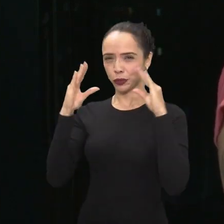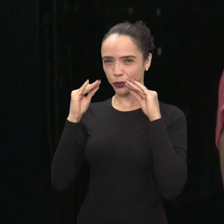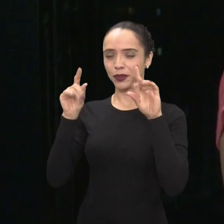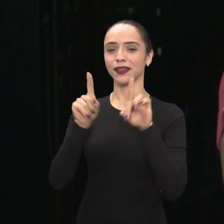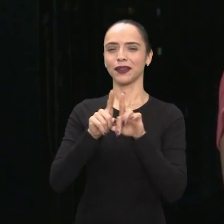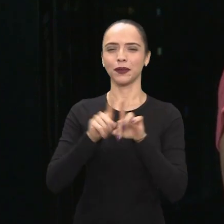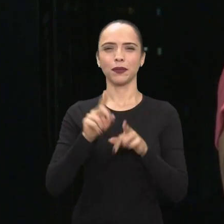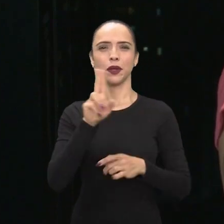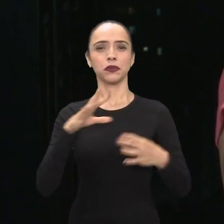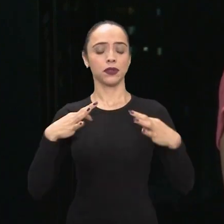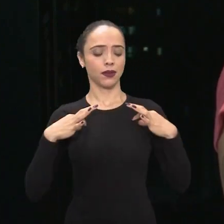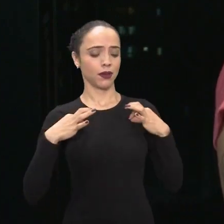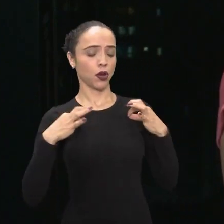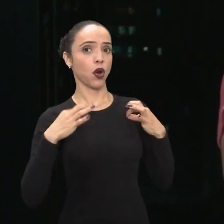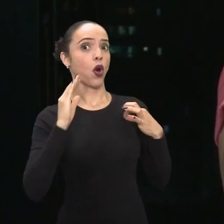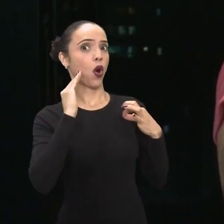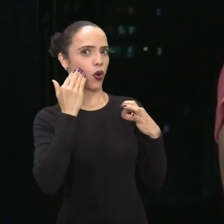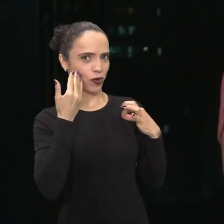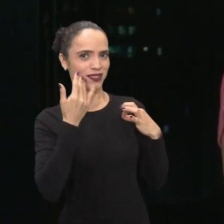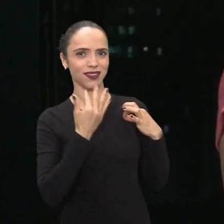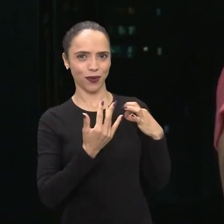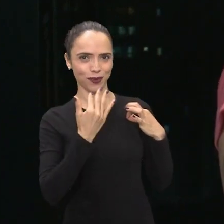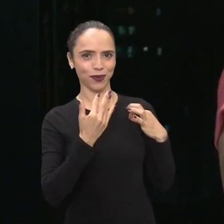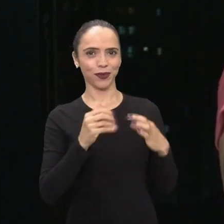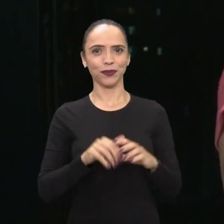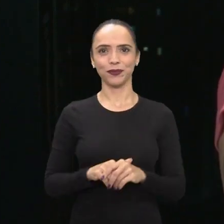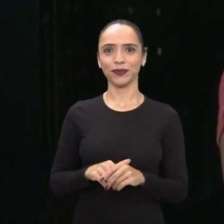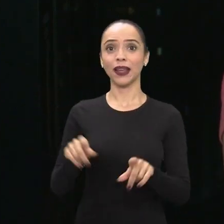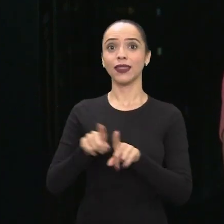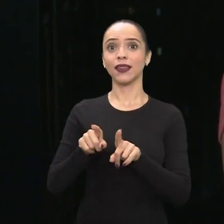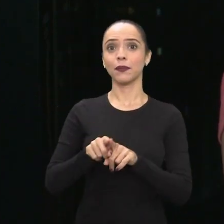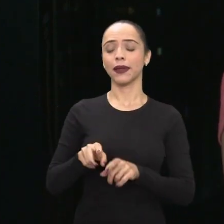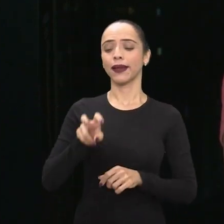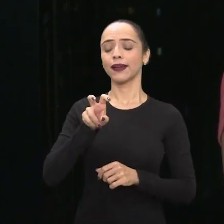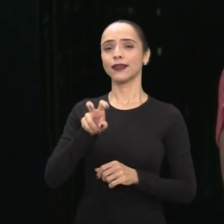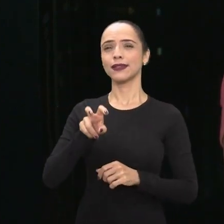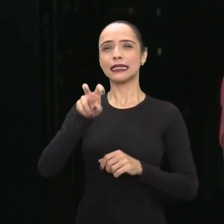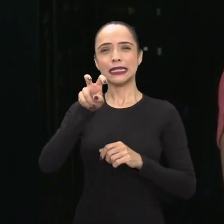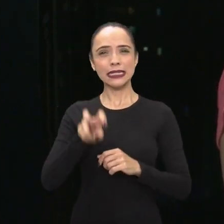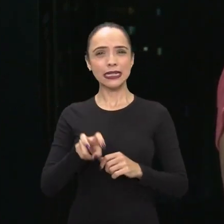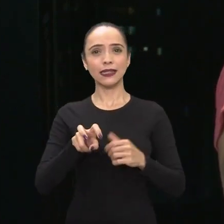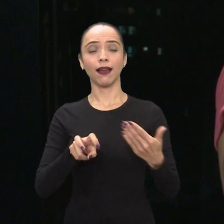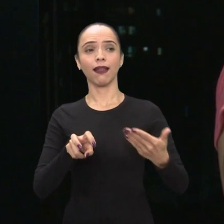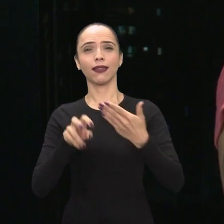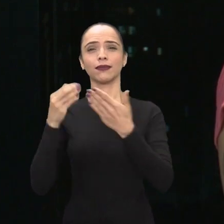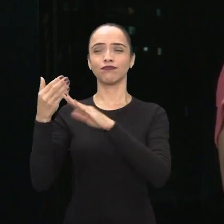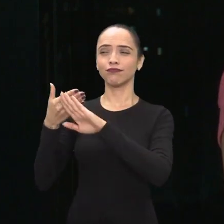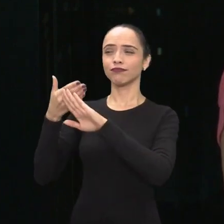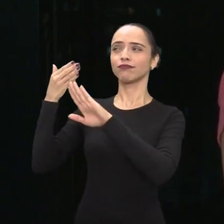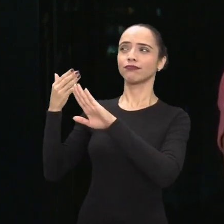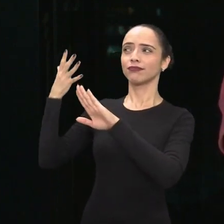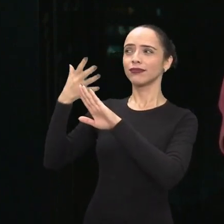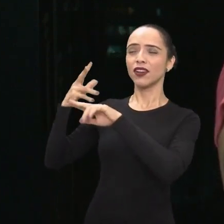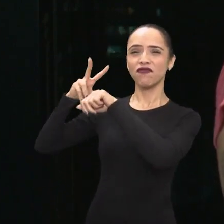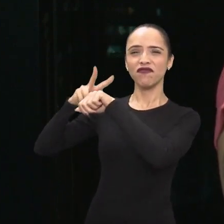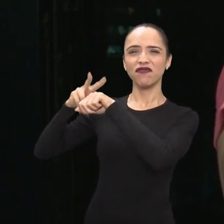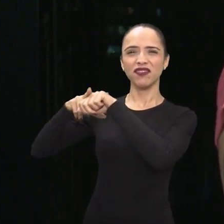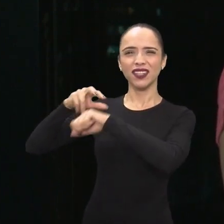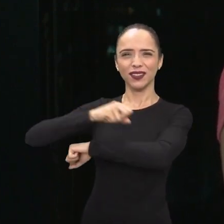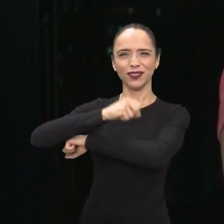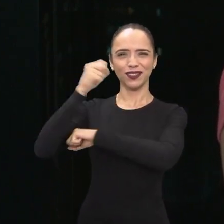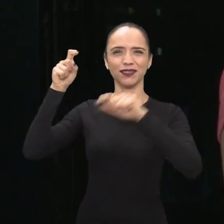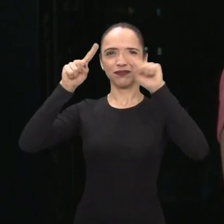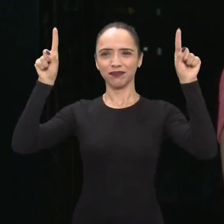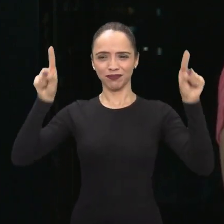Estou vestindo uma roupa de tonalidade Rosa Coral e sentada à frente de uma parede com vidros